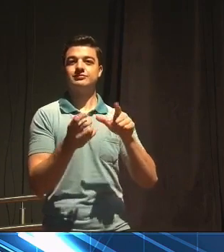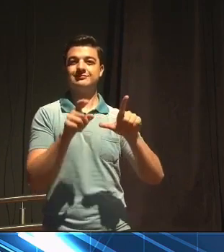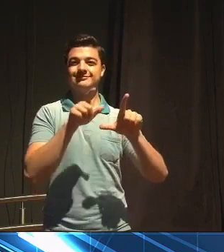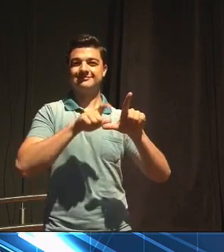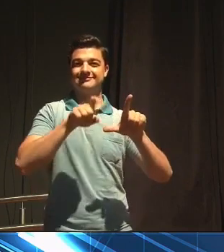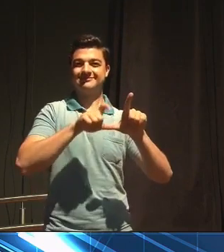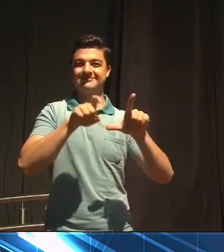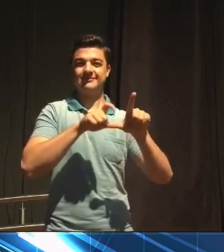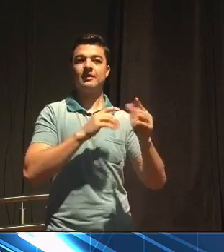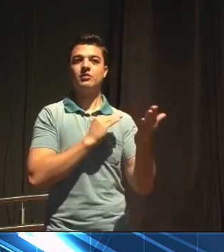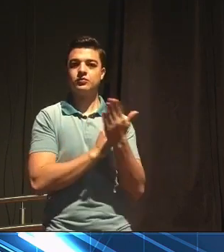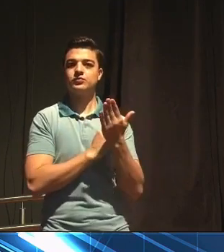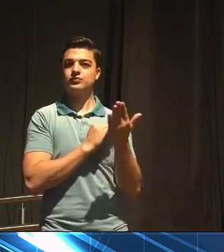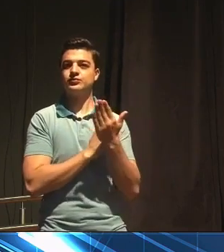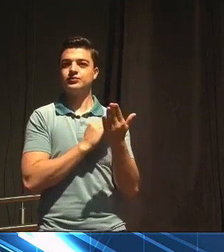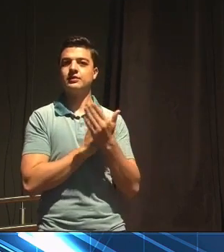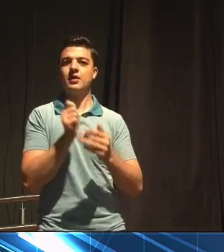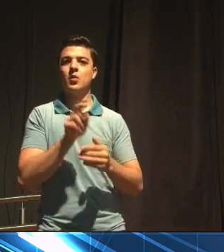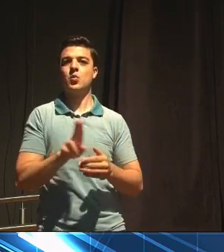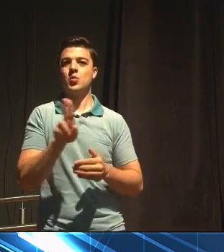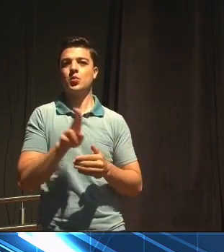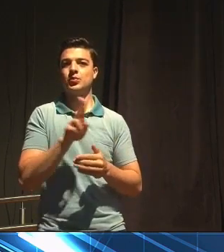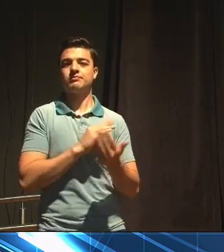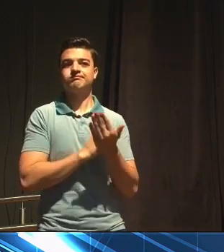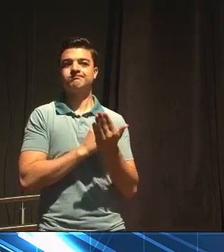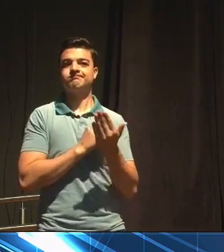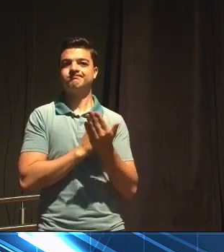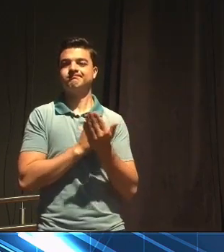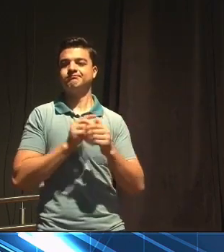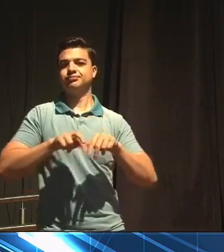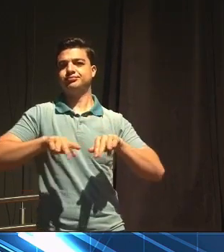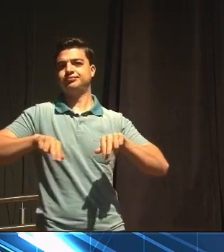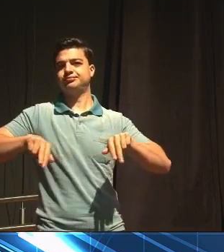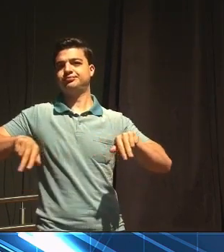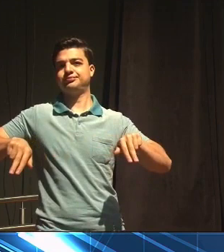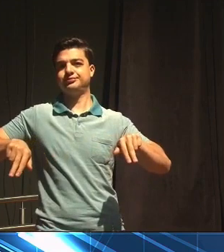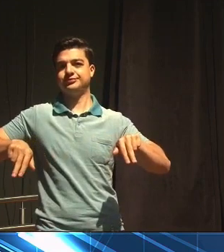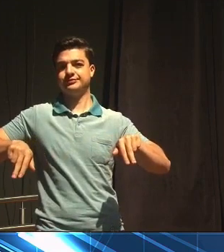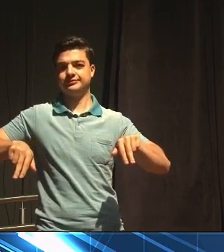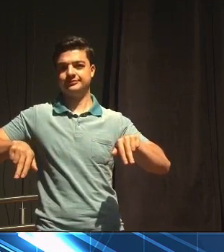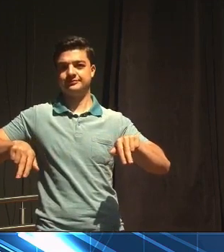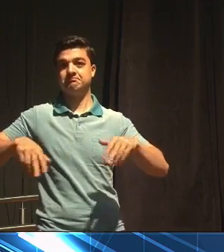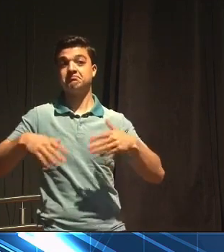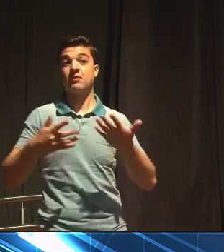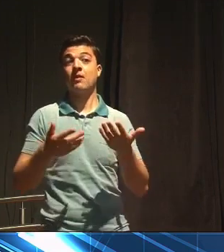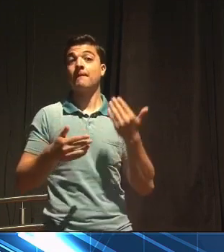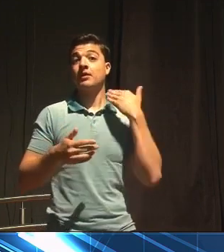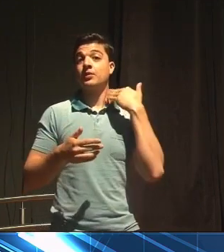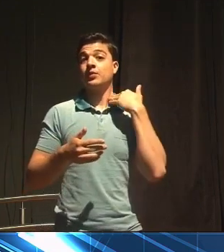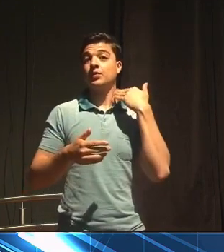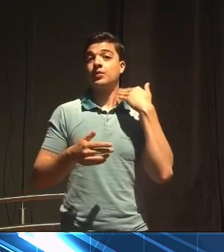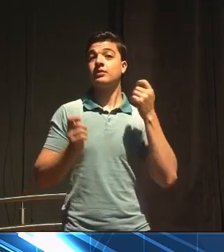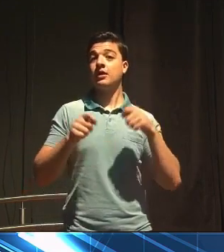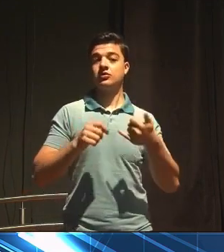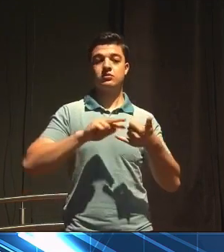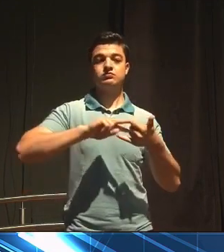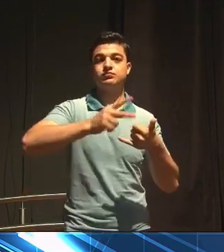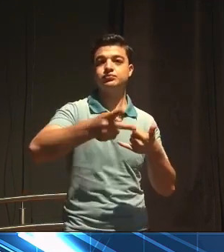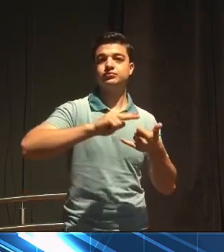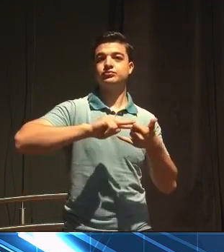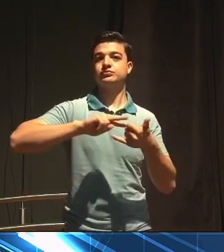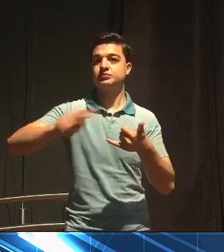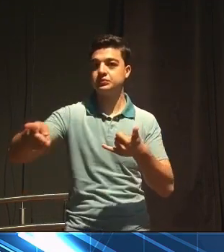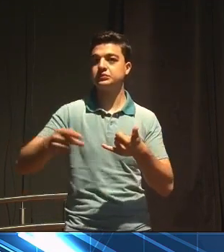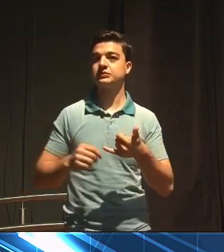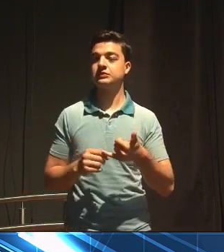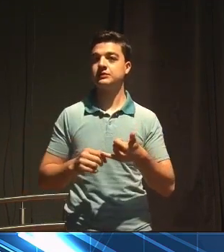tudo. Então aqui, no finalzinho da década, de repente, uma transação bancária, eu carrego o